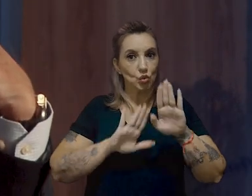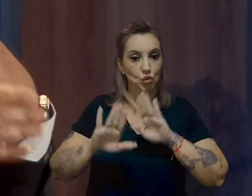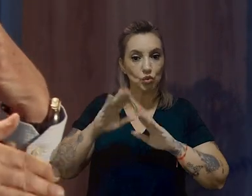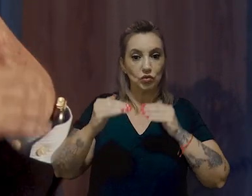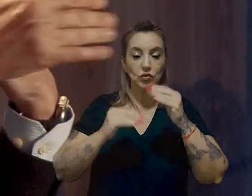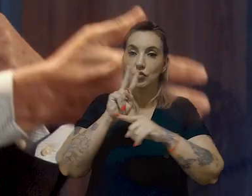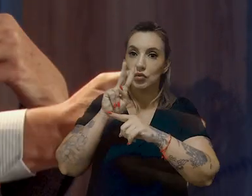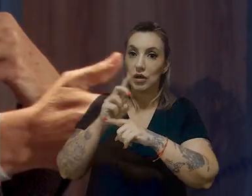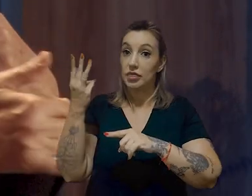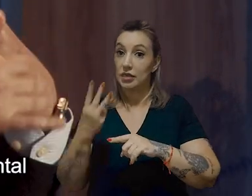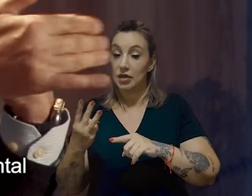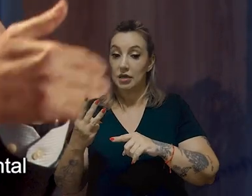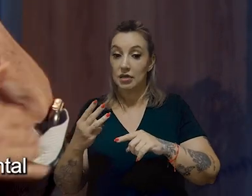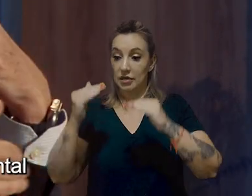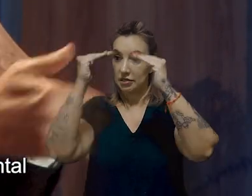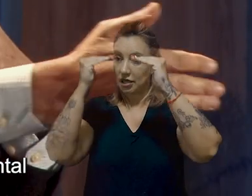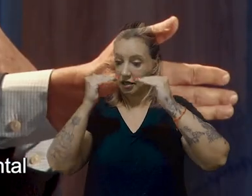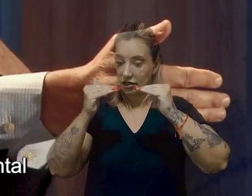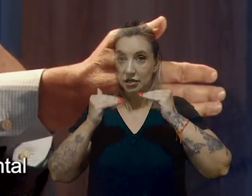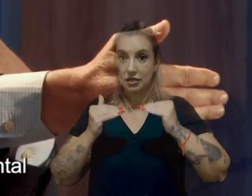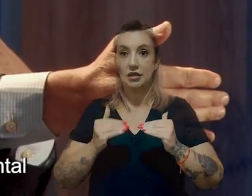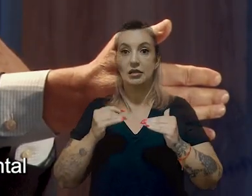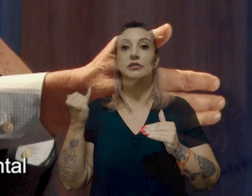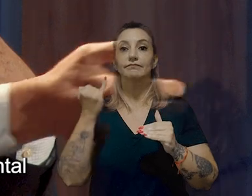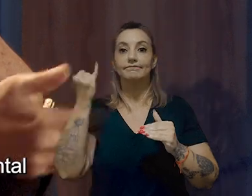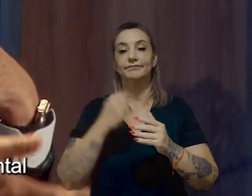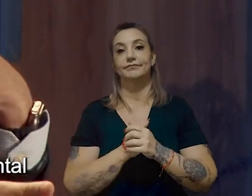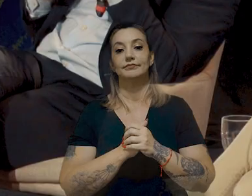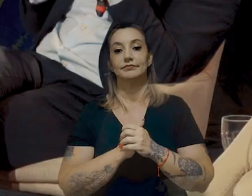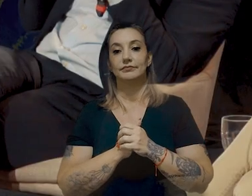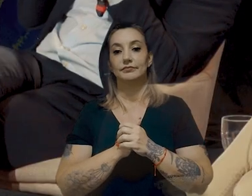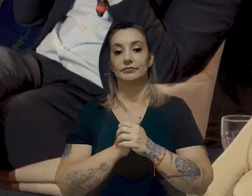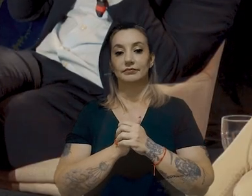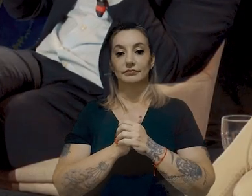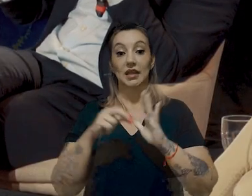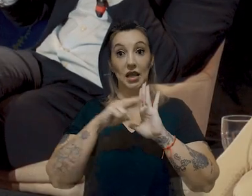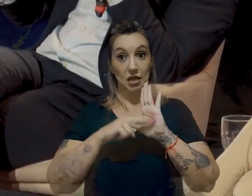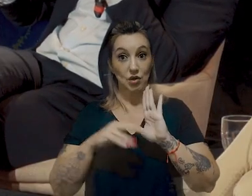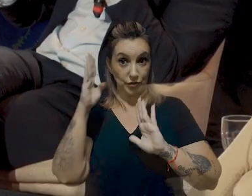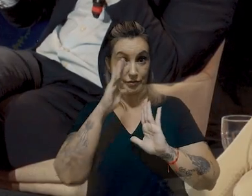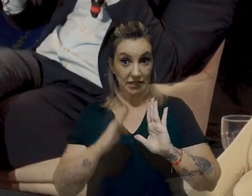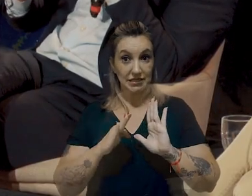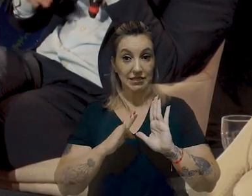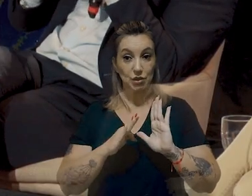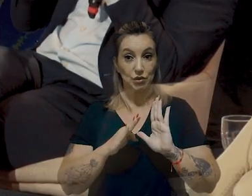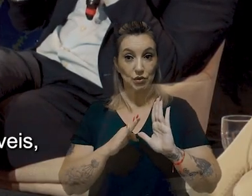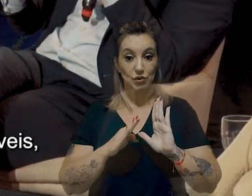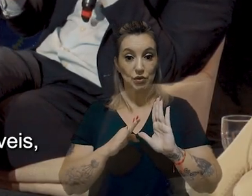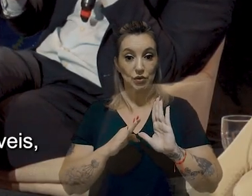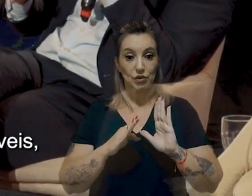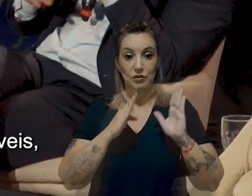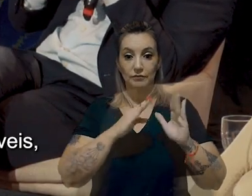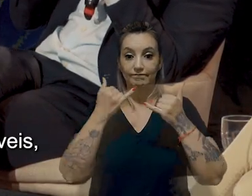então cuidado do processo cuidado do terceiro cuidado da cadeia inteira É fundamental regulação no Brasil